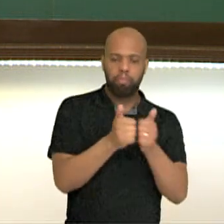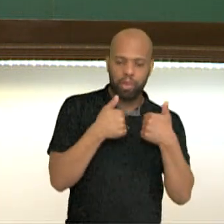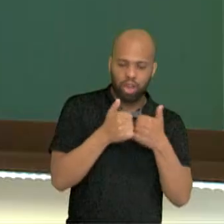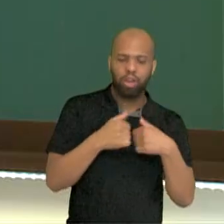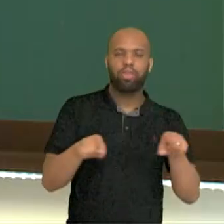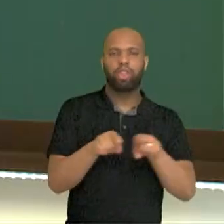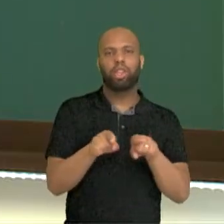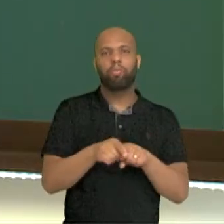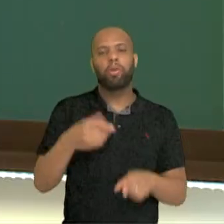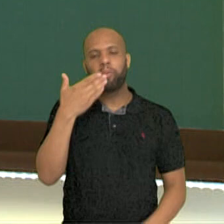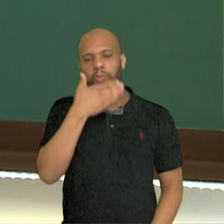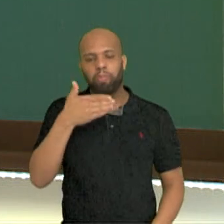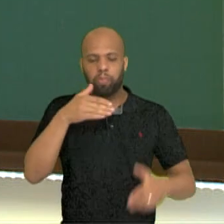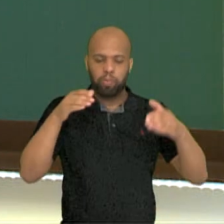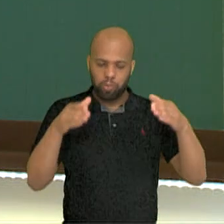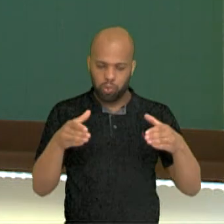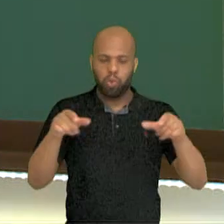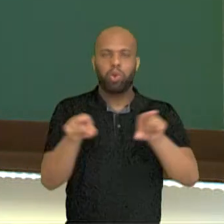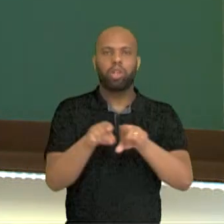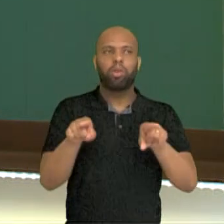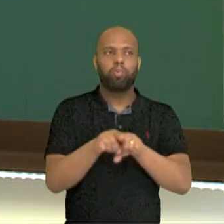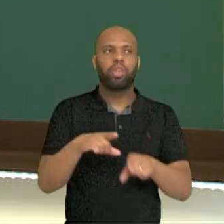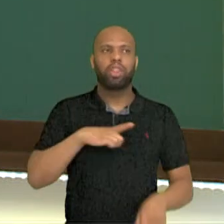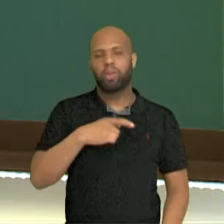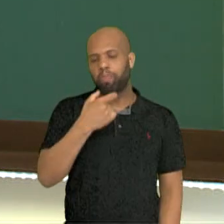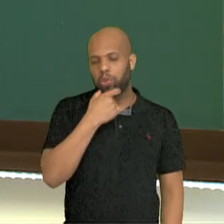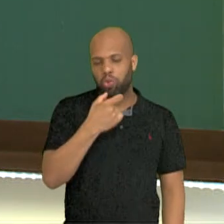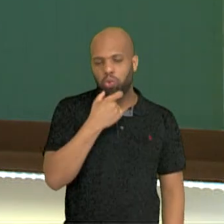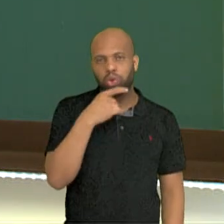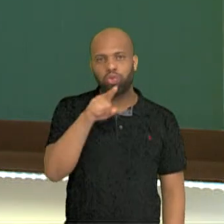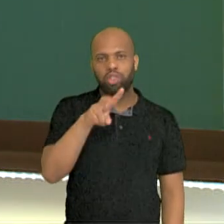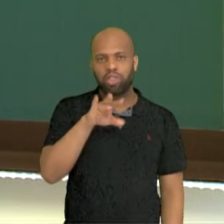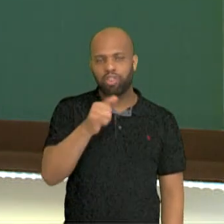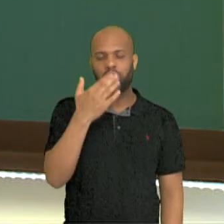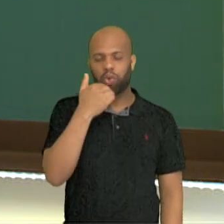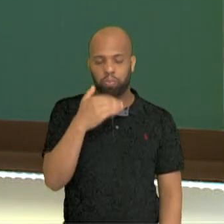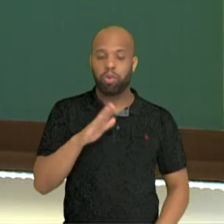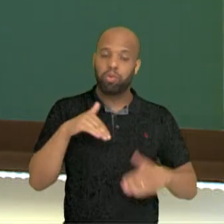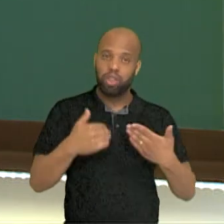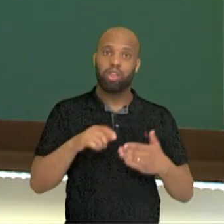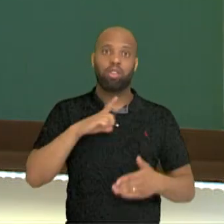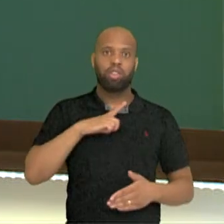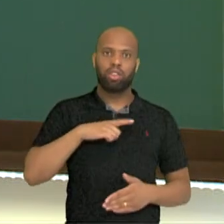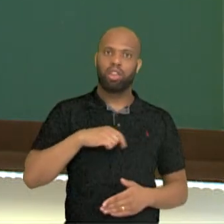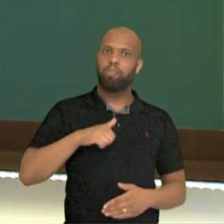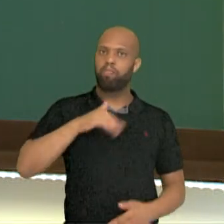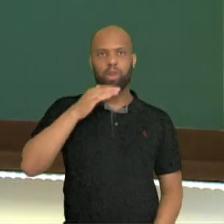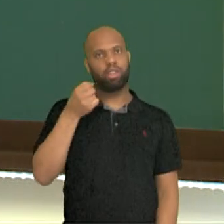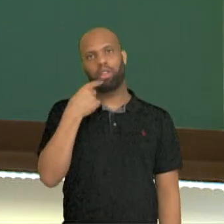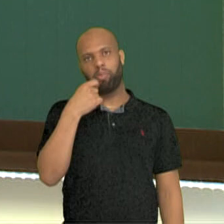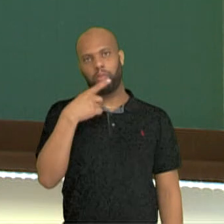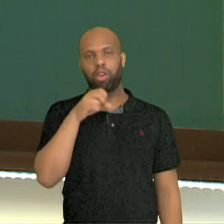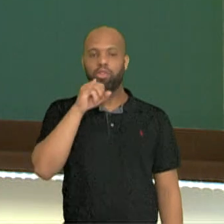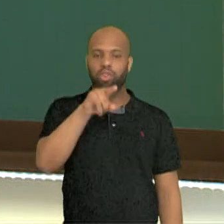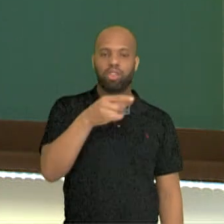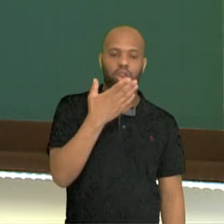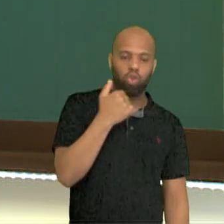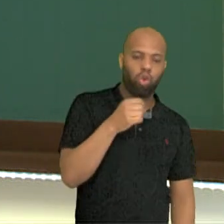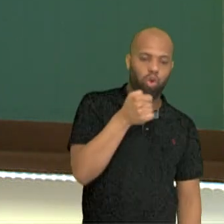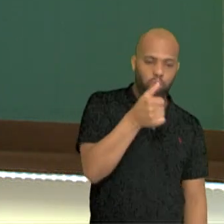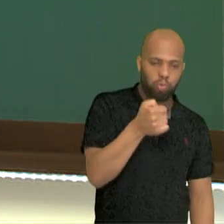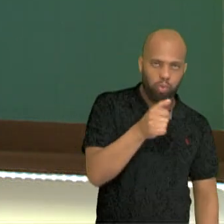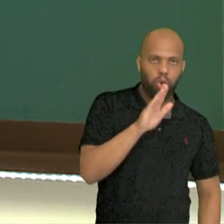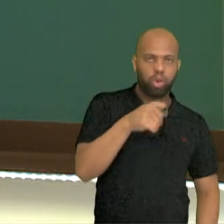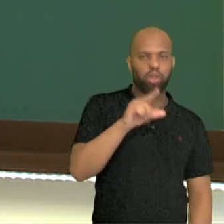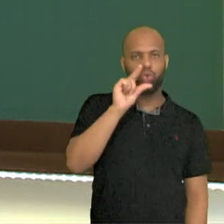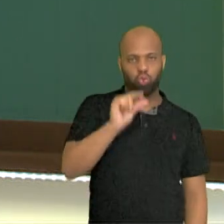de biscoito, de carboidrato que você ingerir, a dose de insulina é maior. Dependendo se você ingerir pouco, a dose de